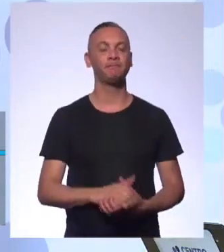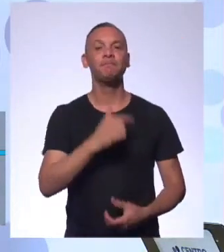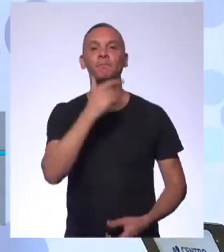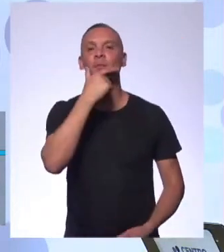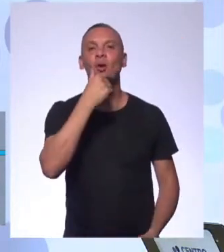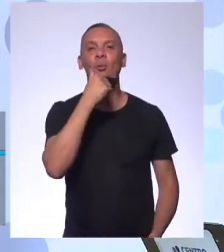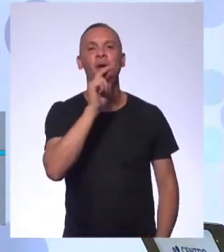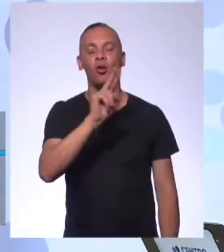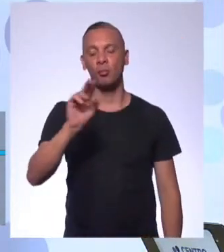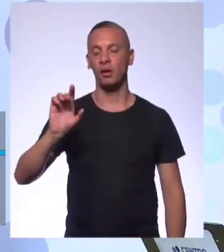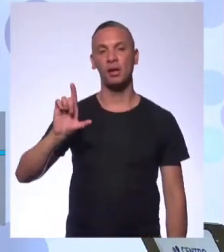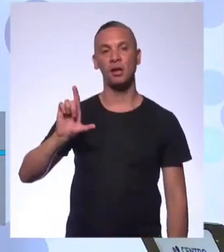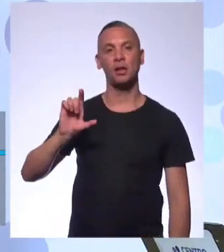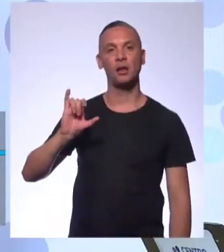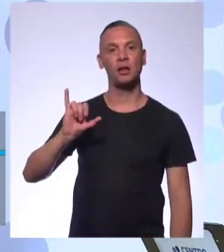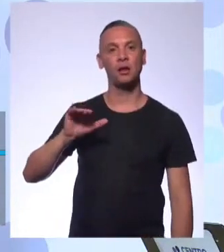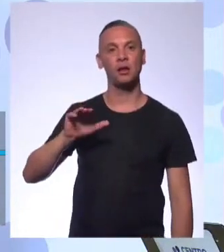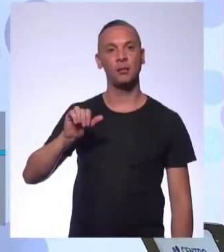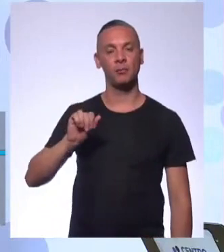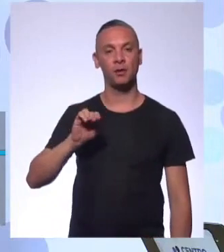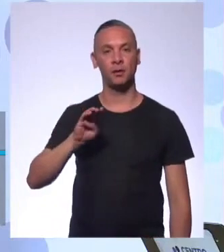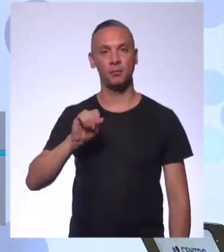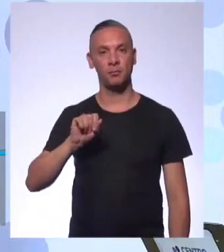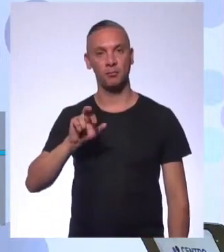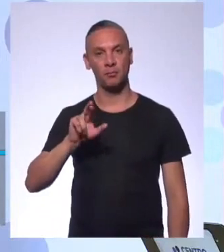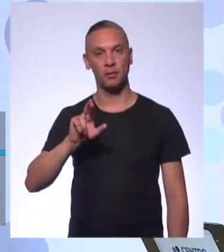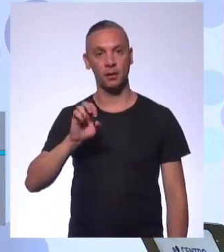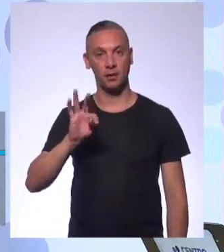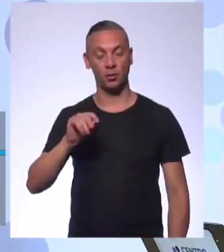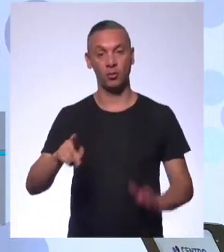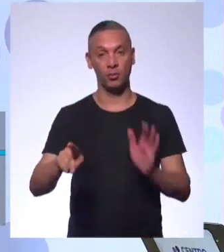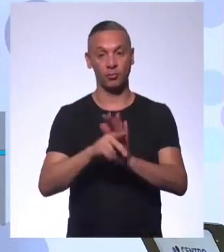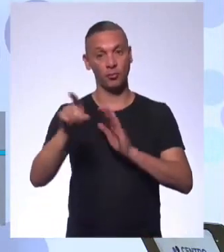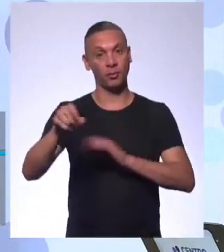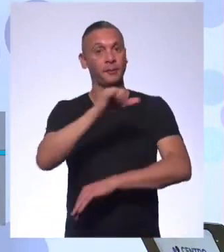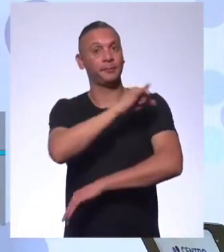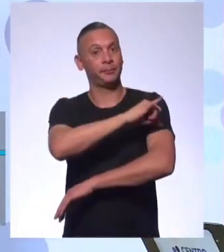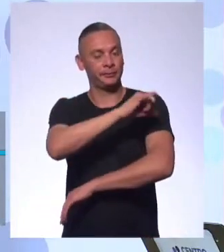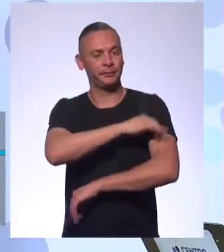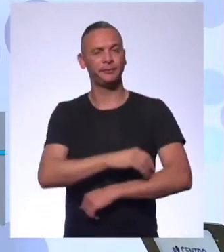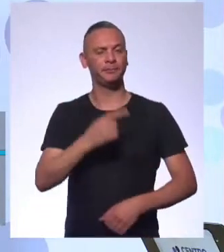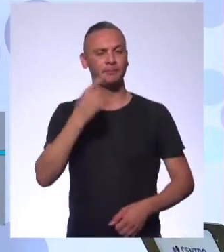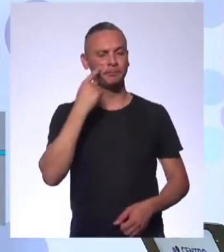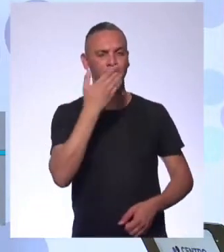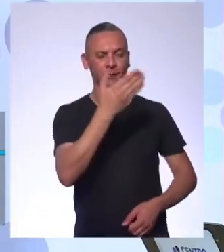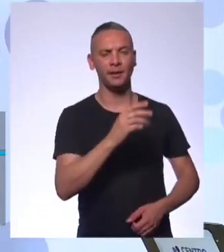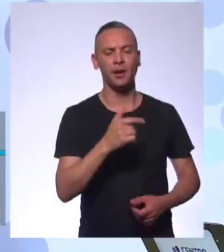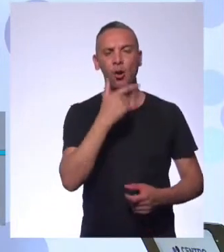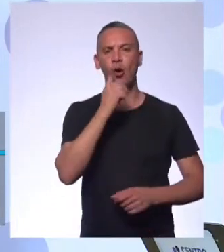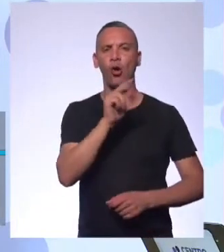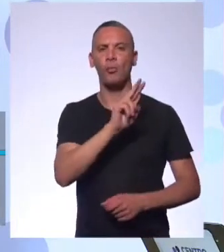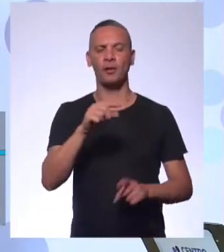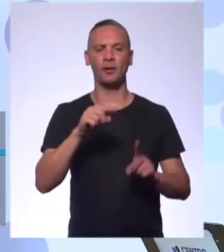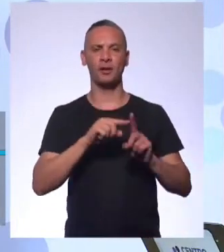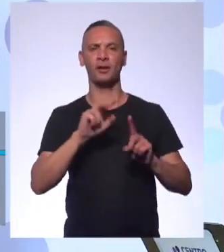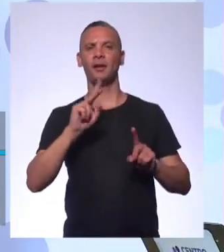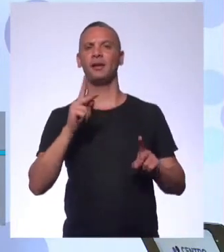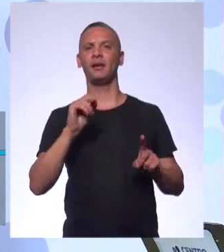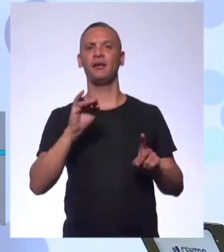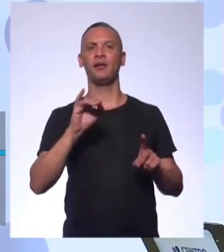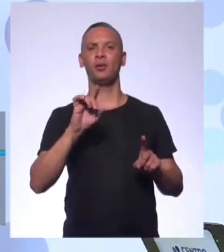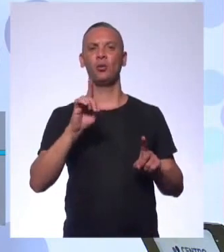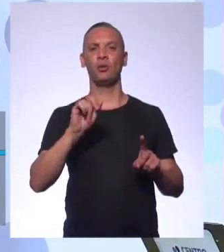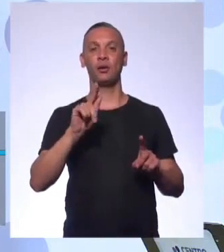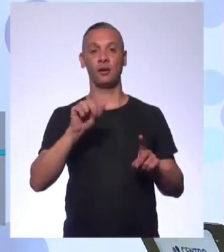Rio de Janeiro, né? Então é pesado ele falar isso, né? E é interessante também notar o quê? Que o Hildegardo, o